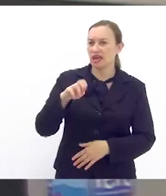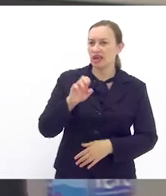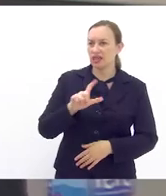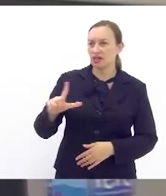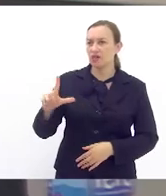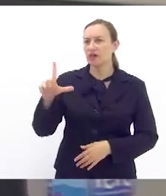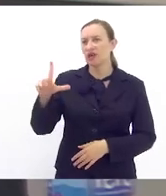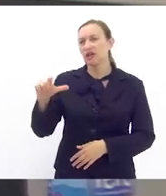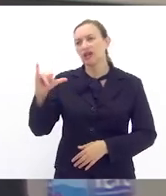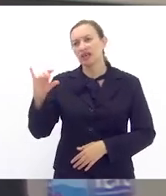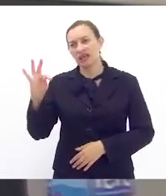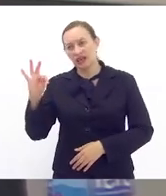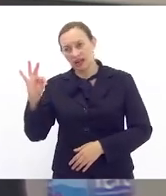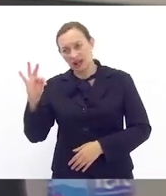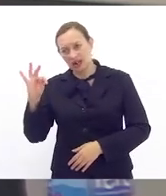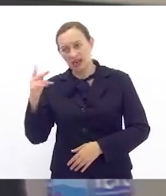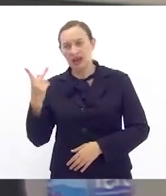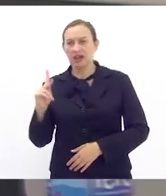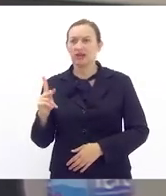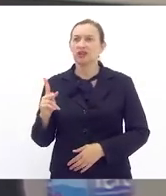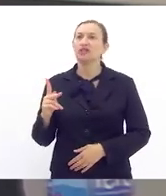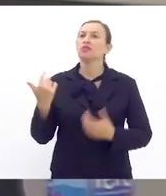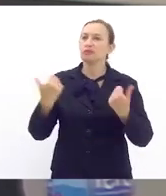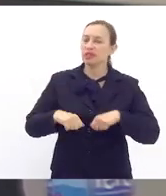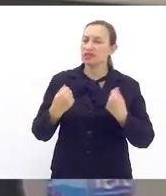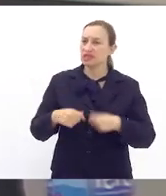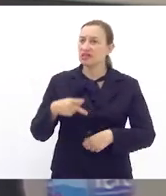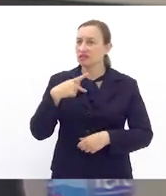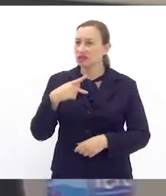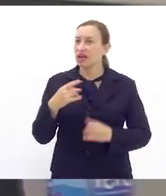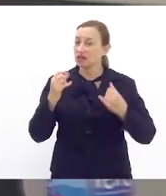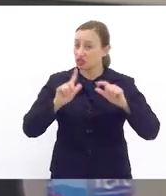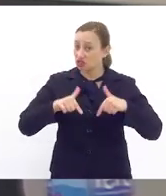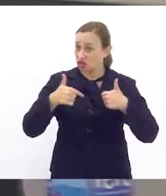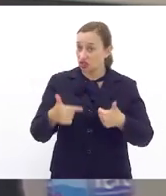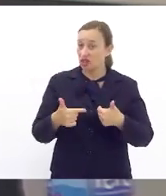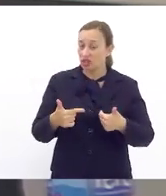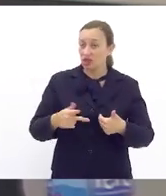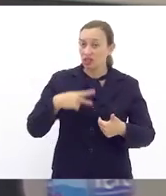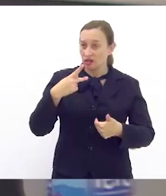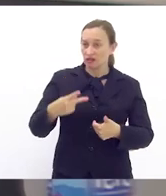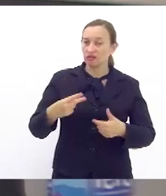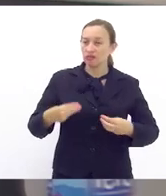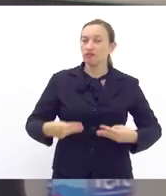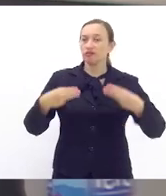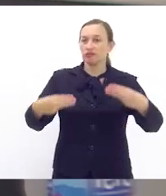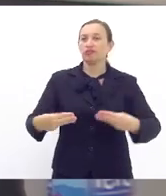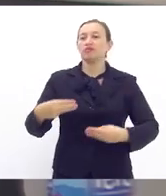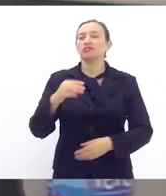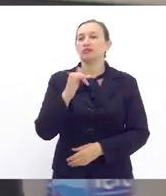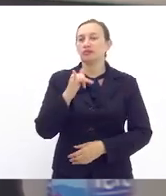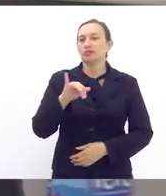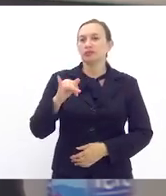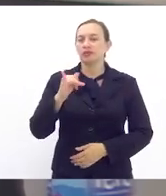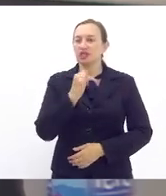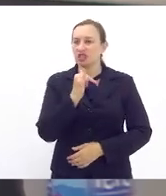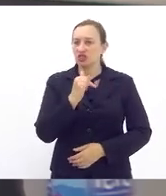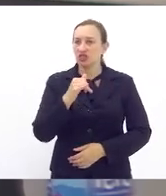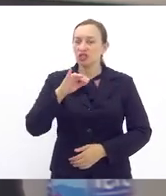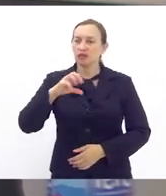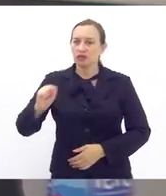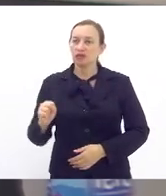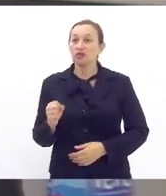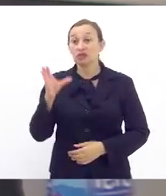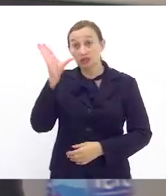com o deputado colocou aqui a light precisará dizer ao Ministério das meninas energia tenho interesse